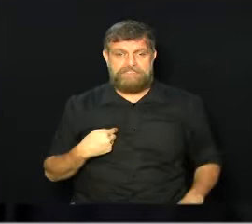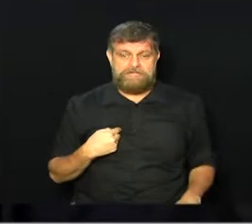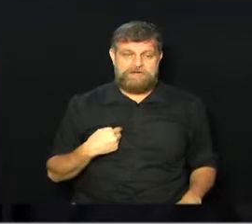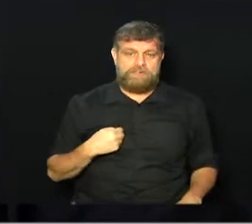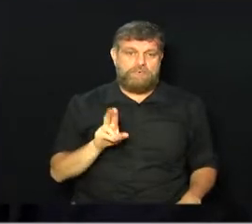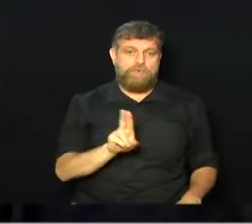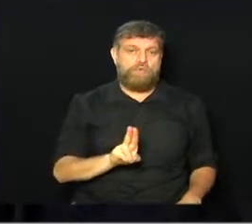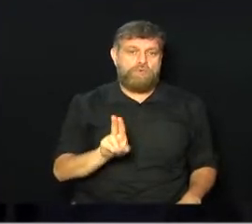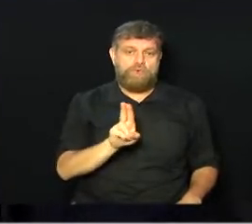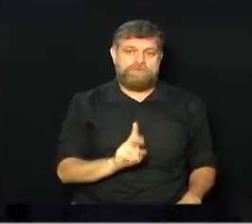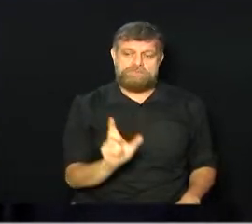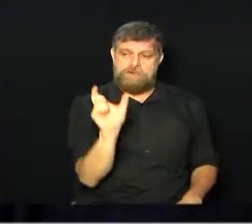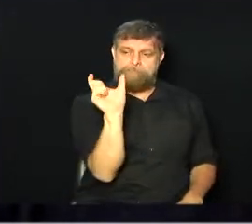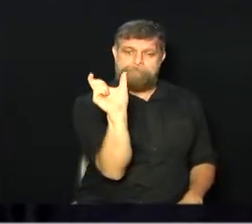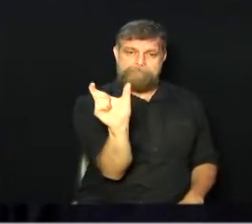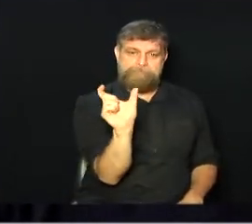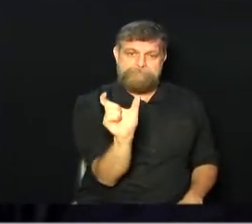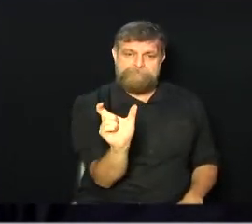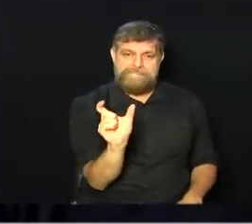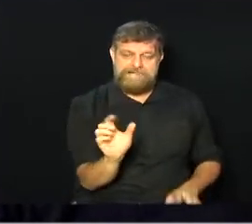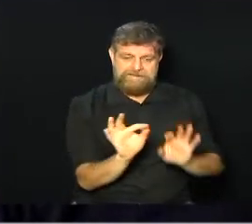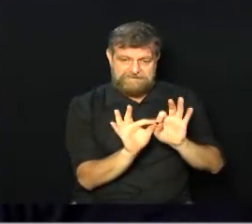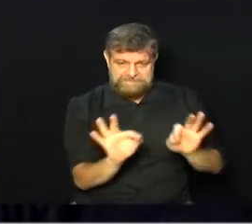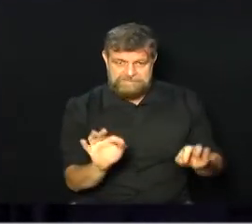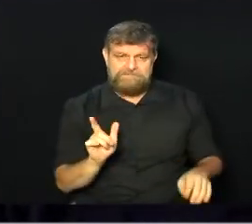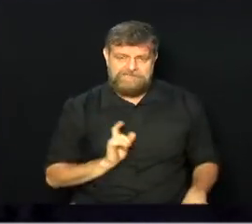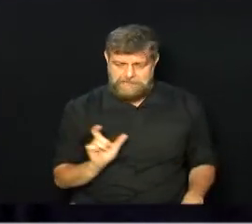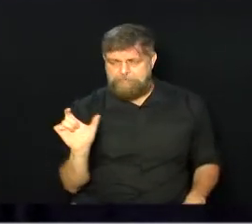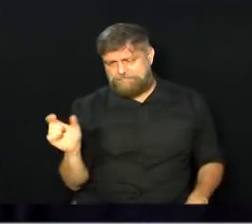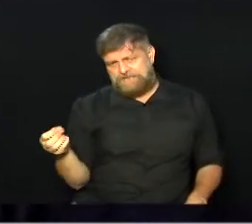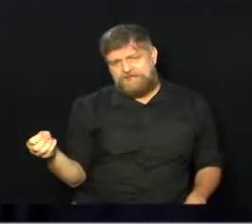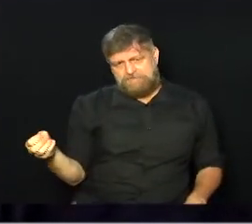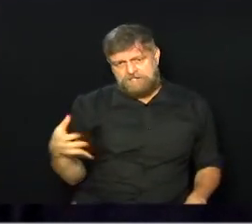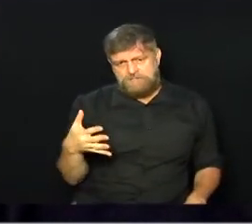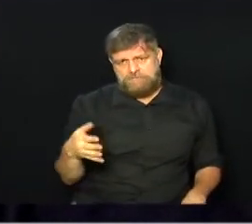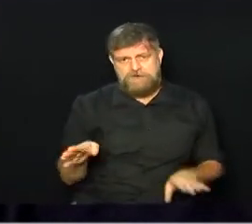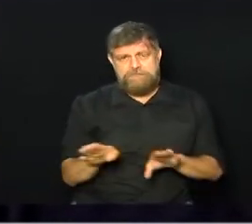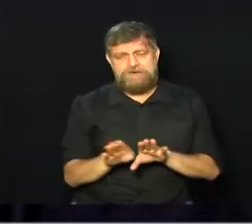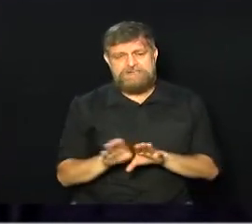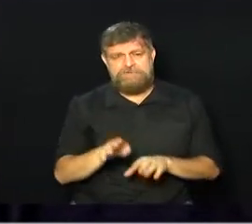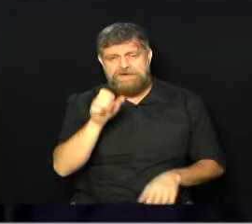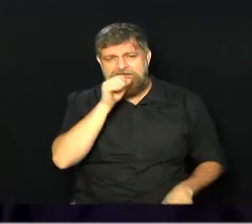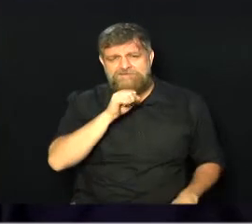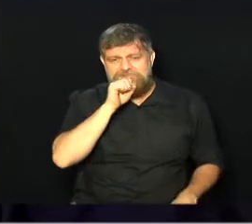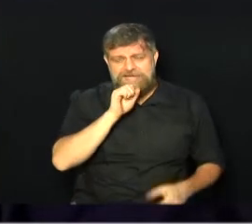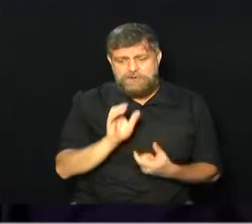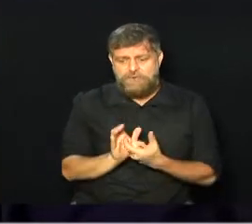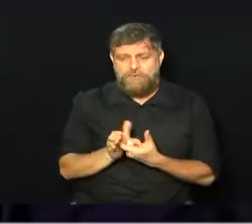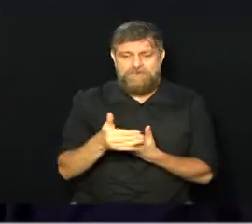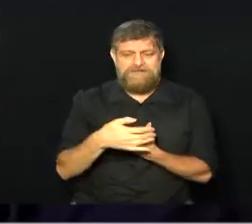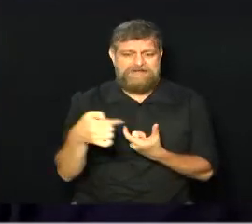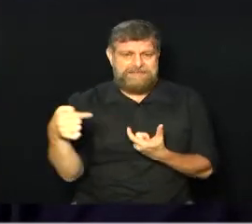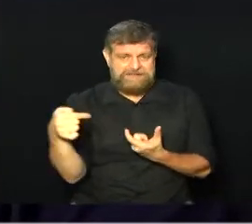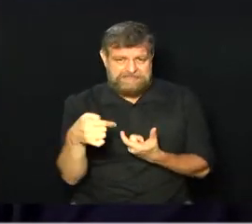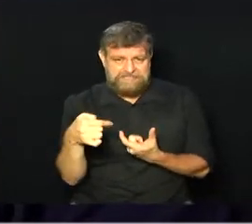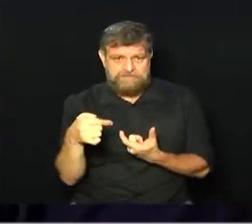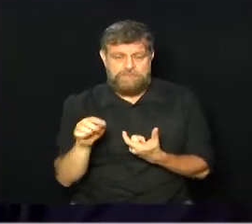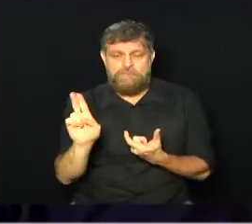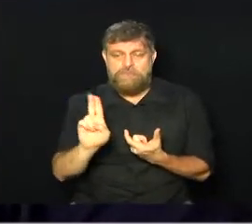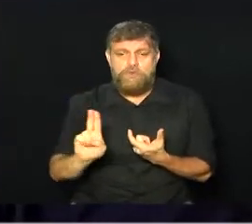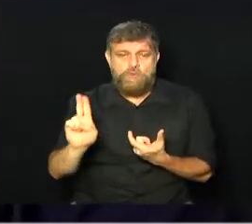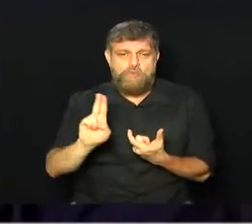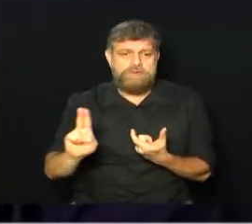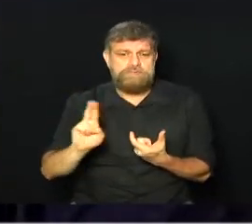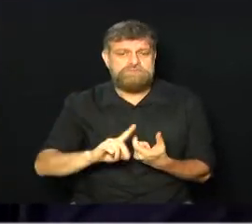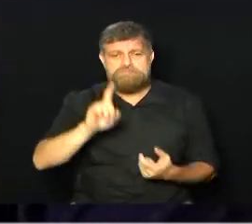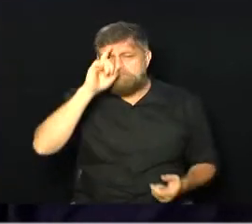usar os termos. Eu uso alguns novos, mas... uso os antigos também, porque eu sou muito claro, sou muito